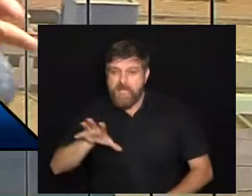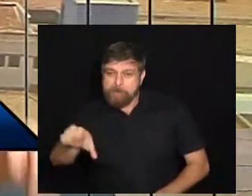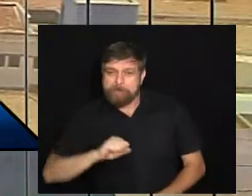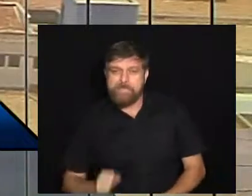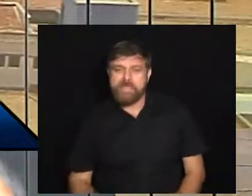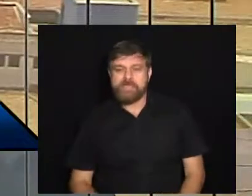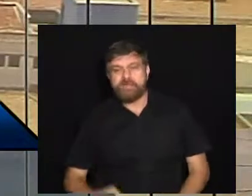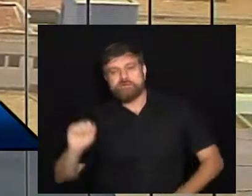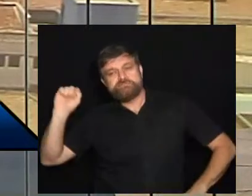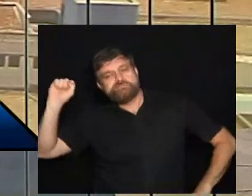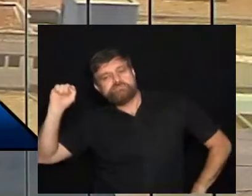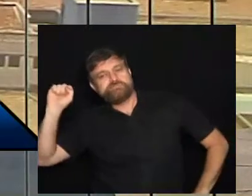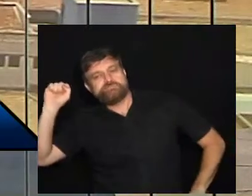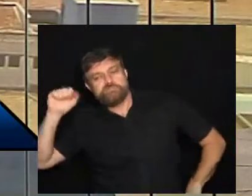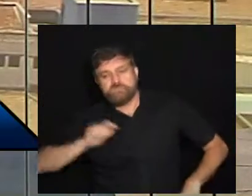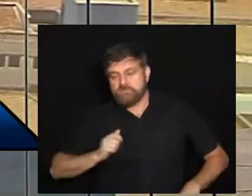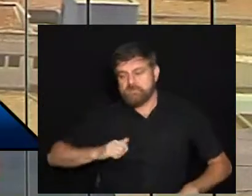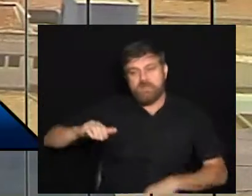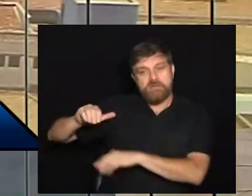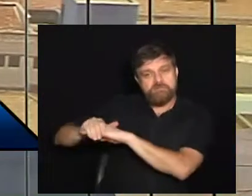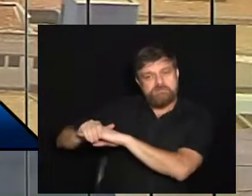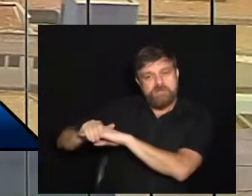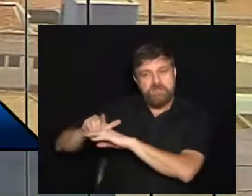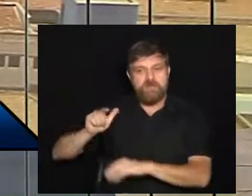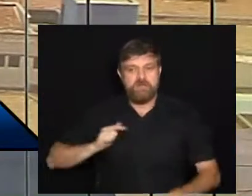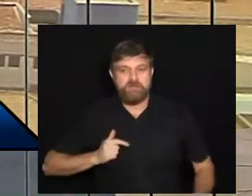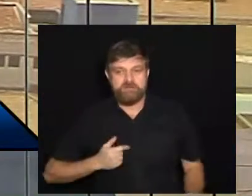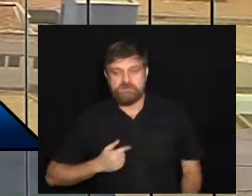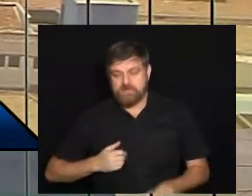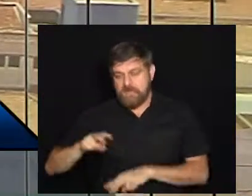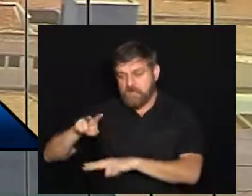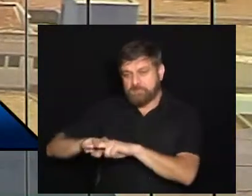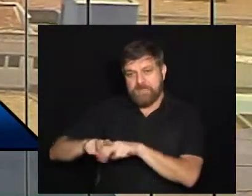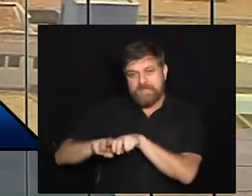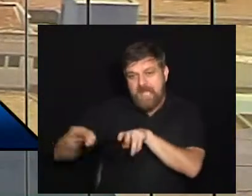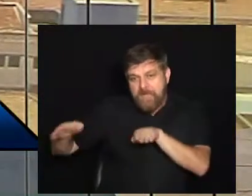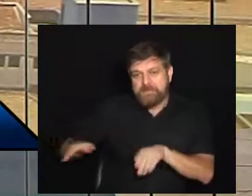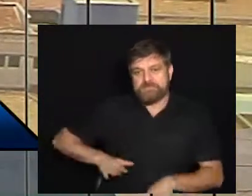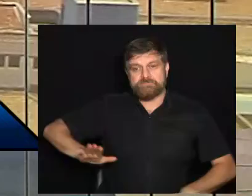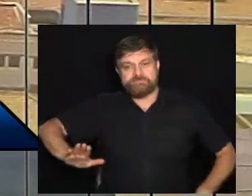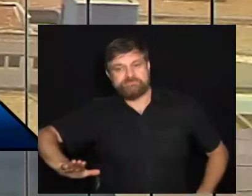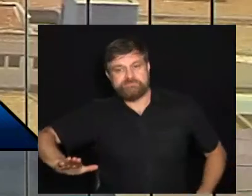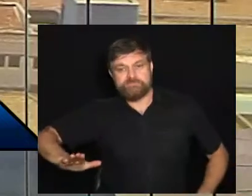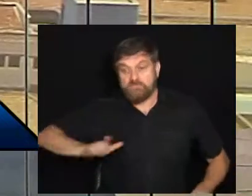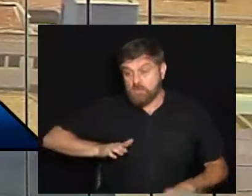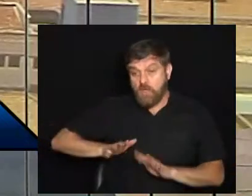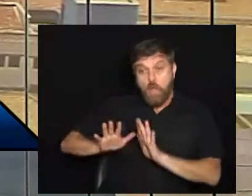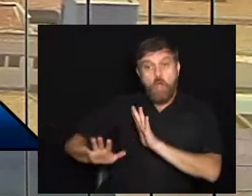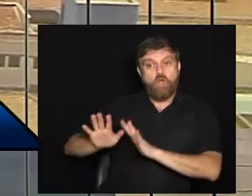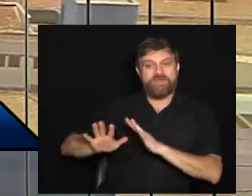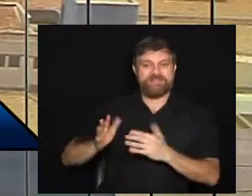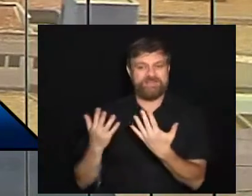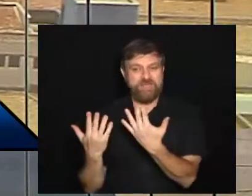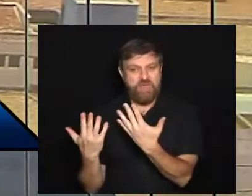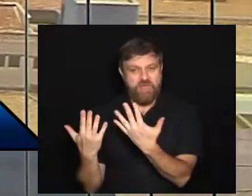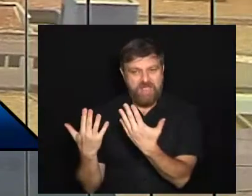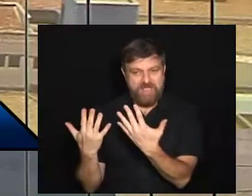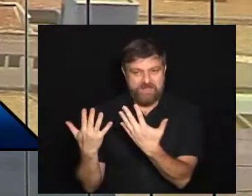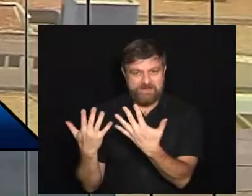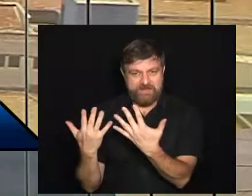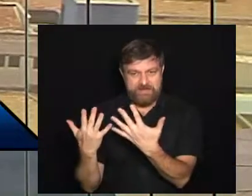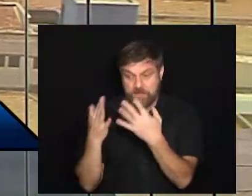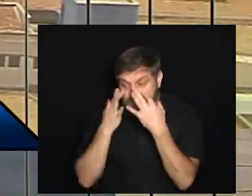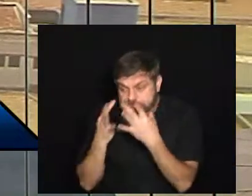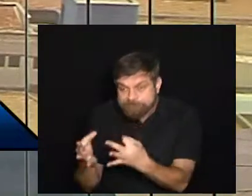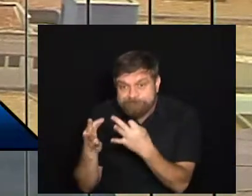tudo apoia na parede e segurando a branca o braço da cadeira encosta na mesa do colega um pouco mais de contenção neste momento pode ser